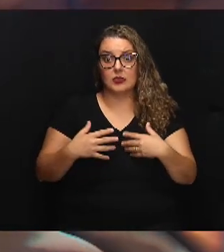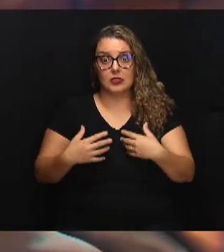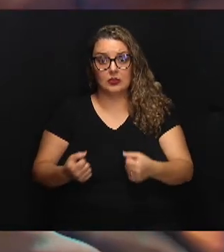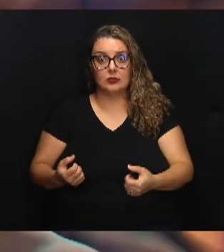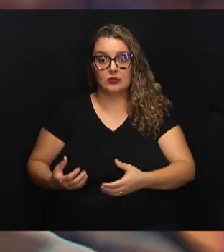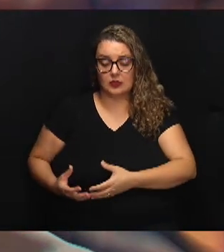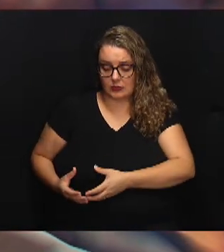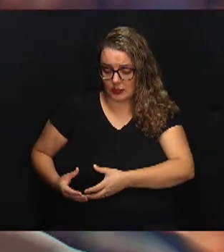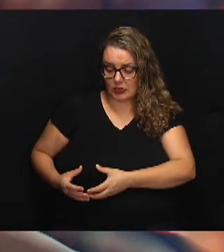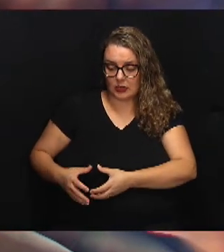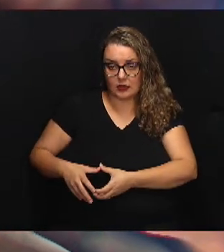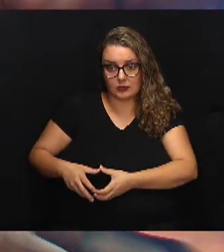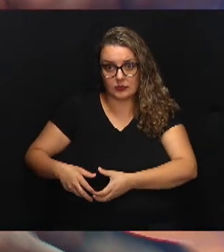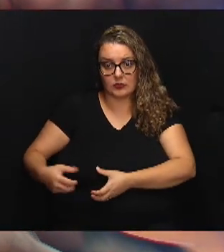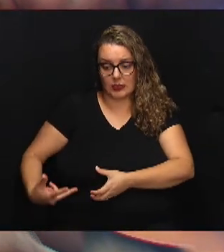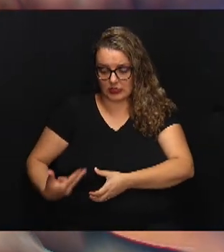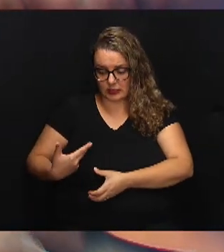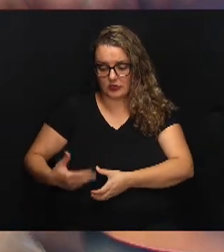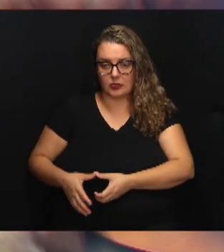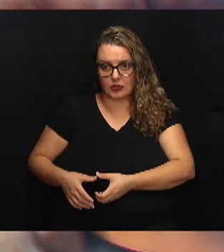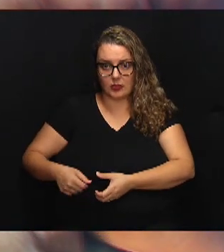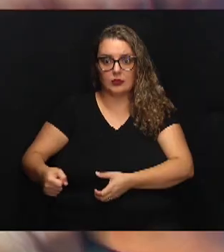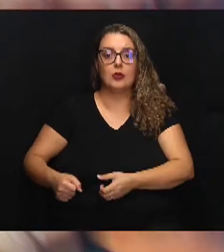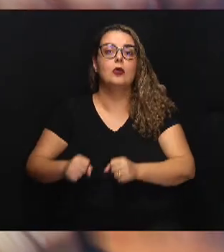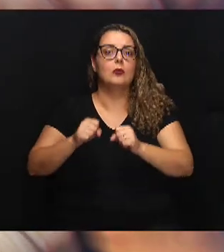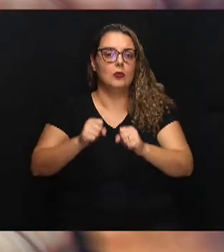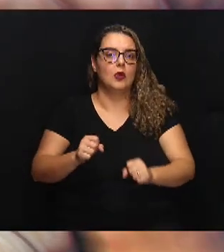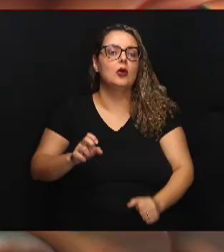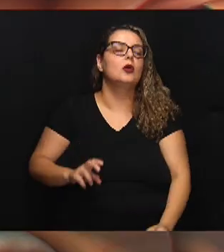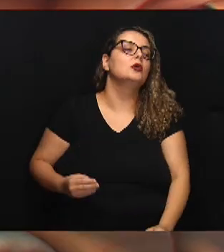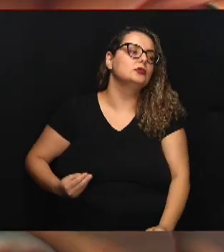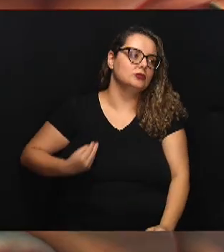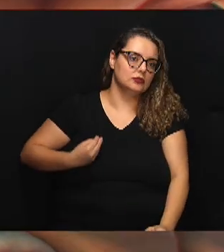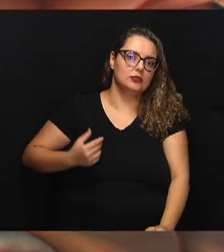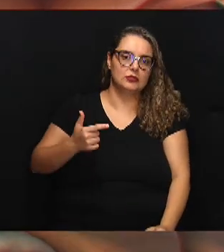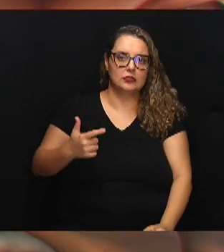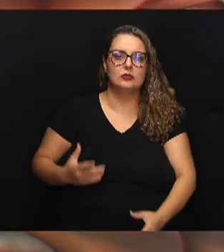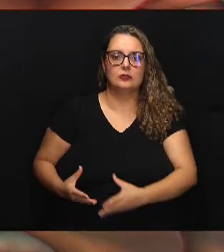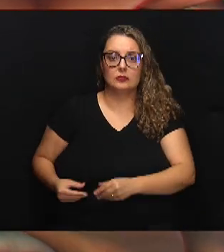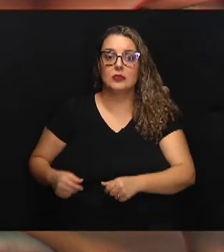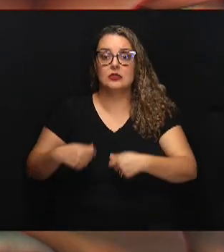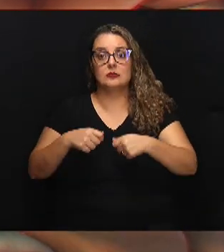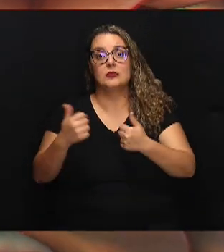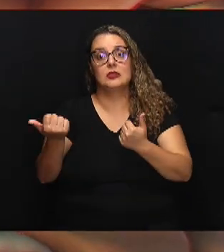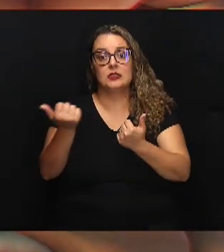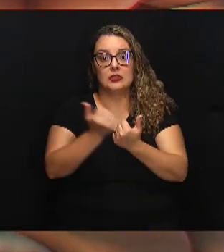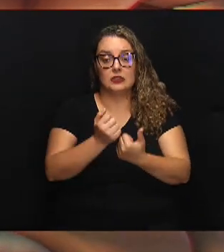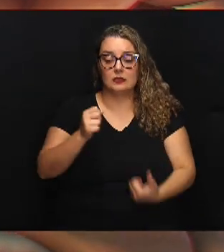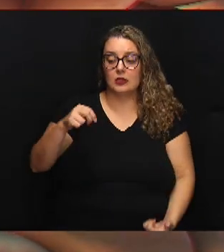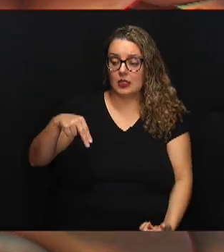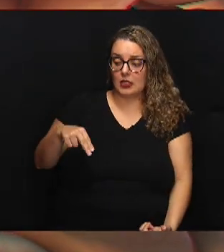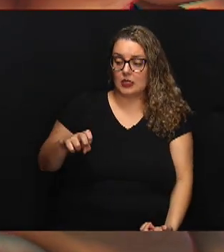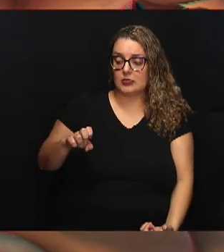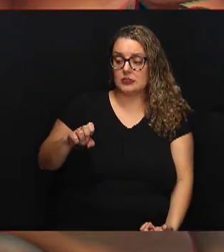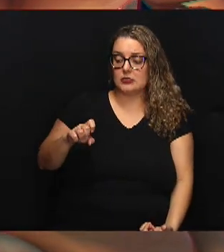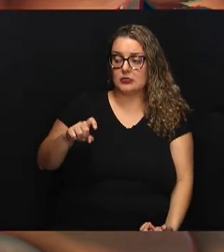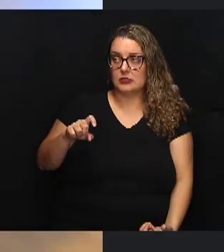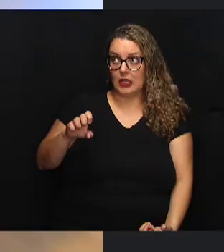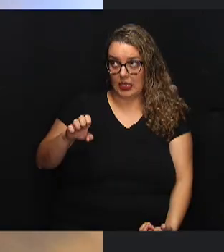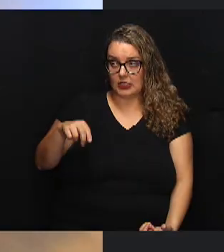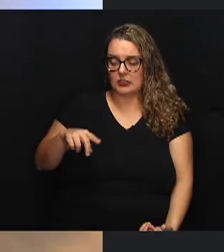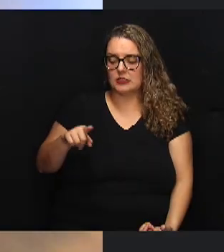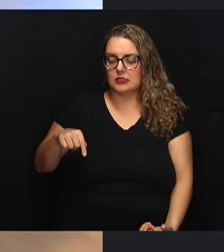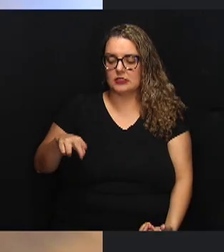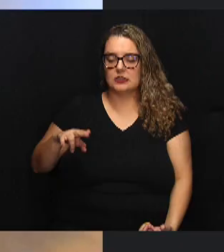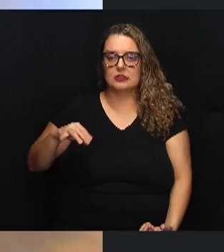do pâncreas, ele pode sobreviver sem esse órgão, mas ele deve repor essas enzimas e ele acaba tendo